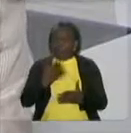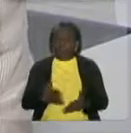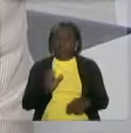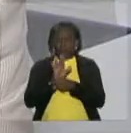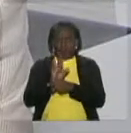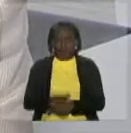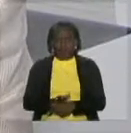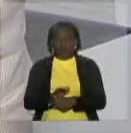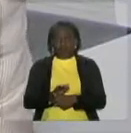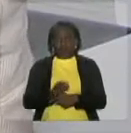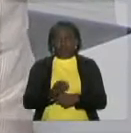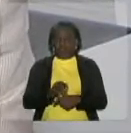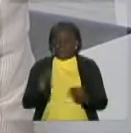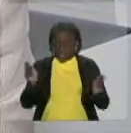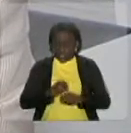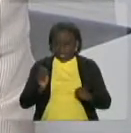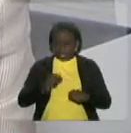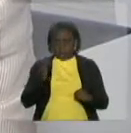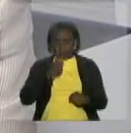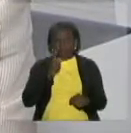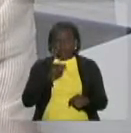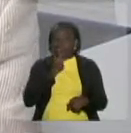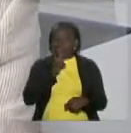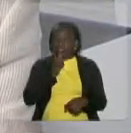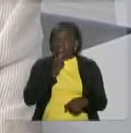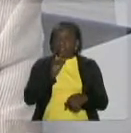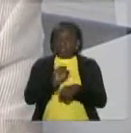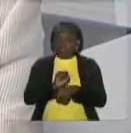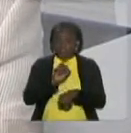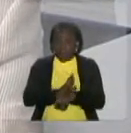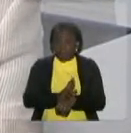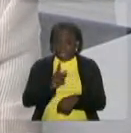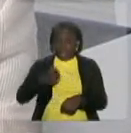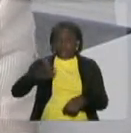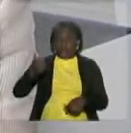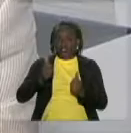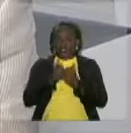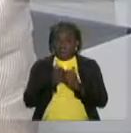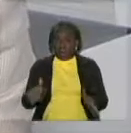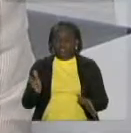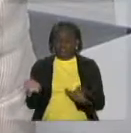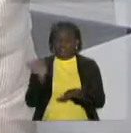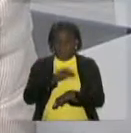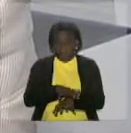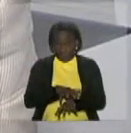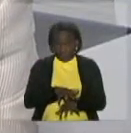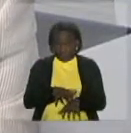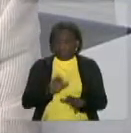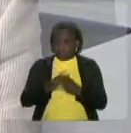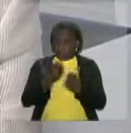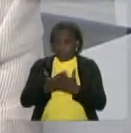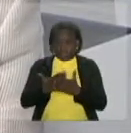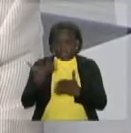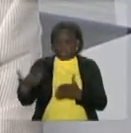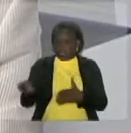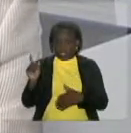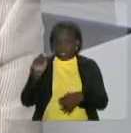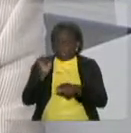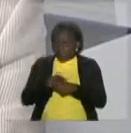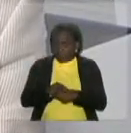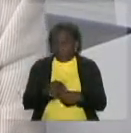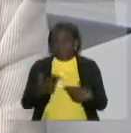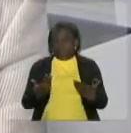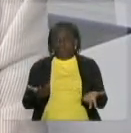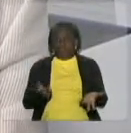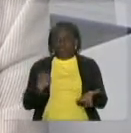ela é viável e ela é plenamente executável. Uma sala de recursos, que é o primeiro passo para poder falar em inclusão, então uma escola que nega